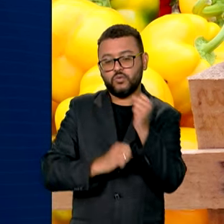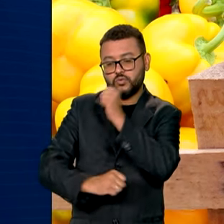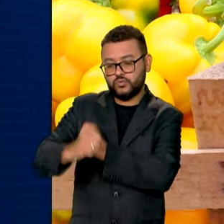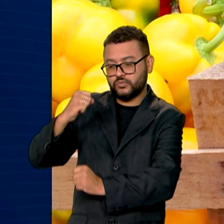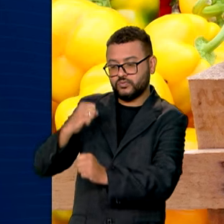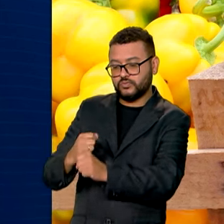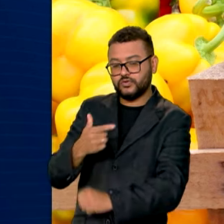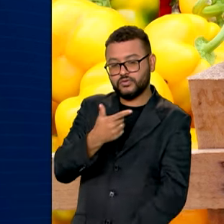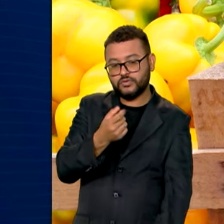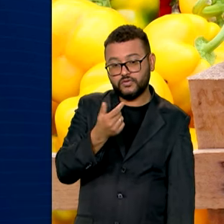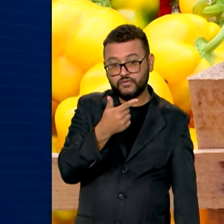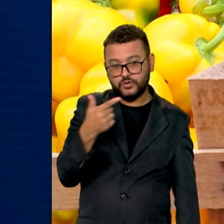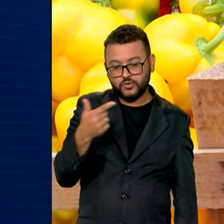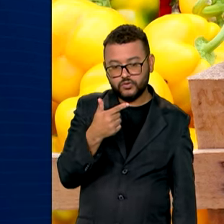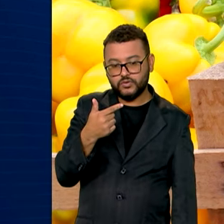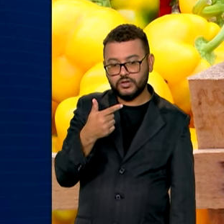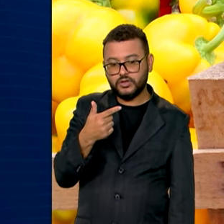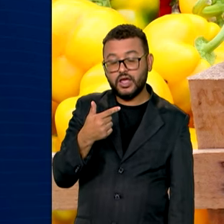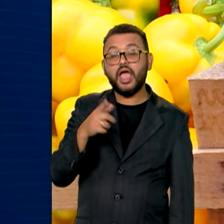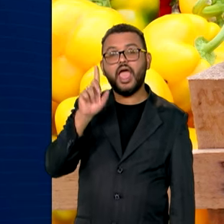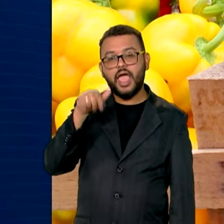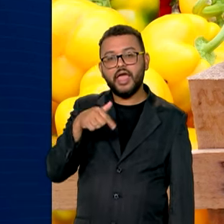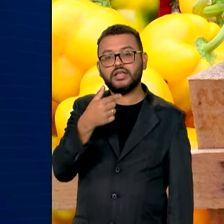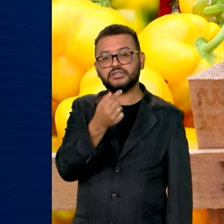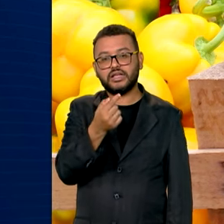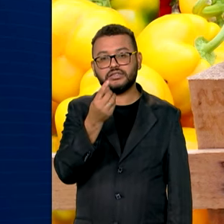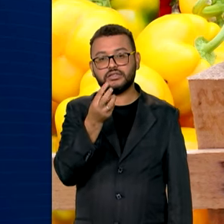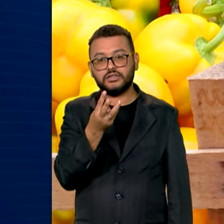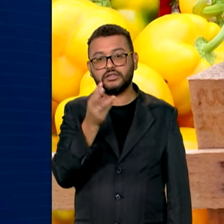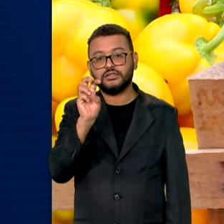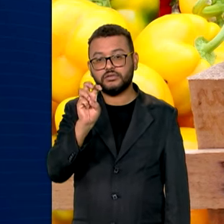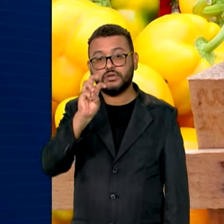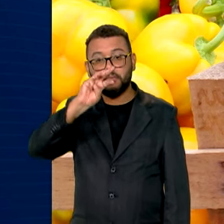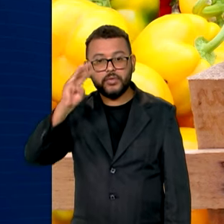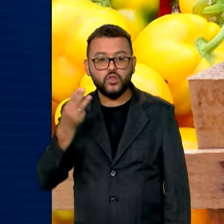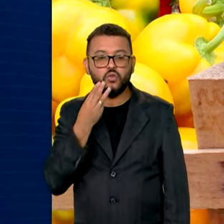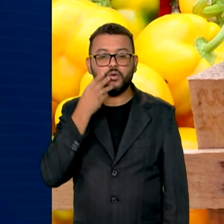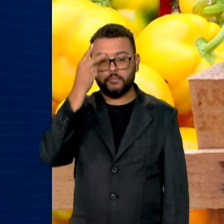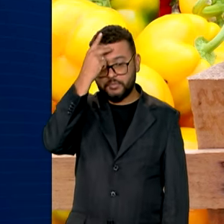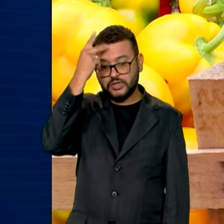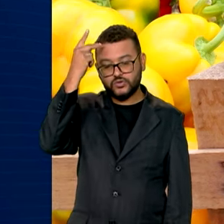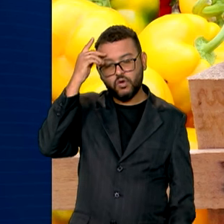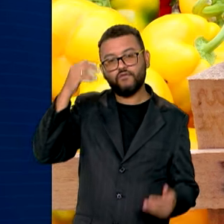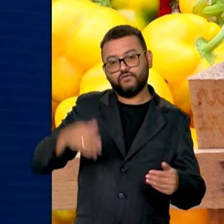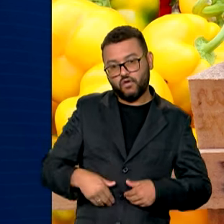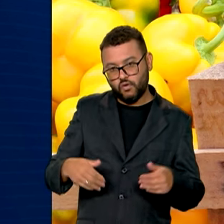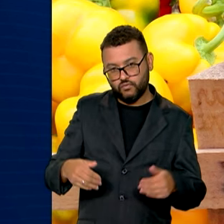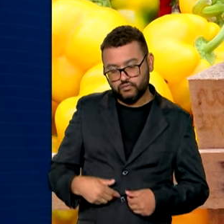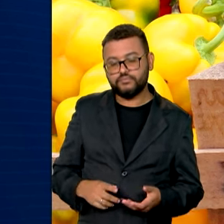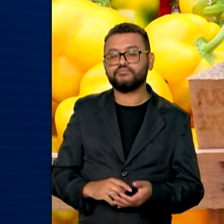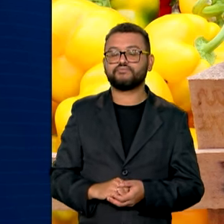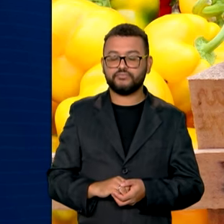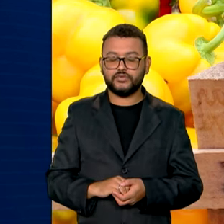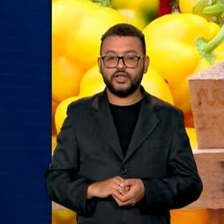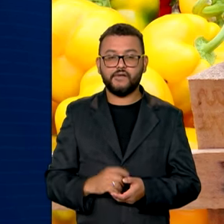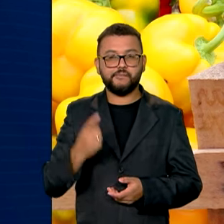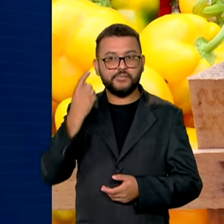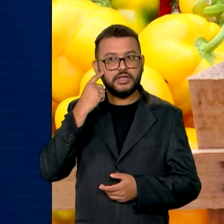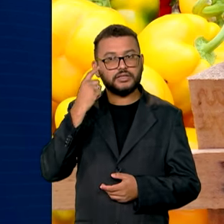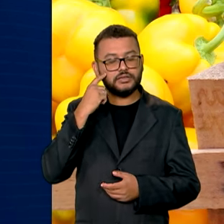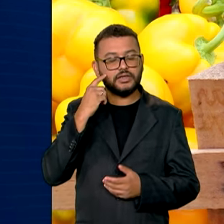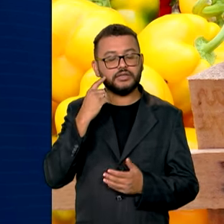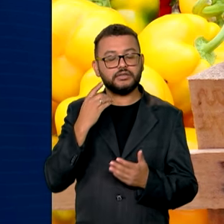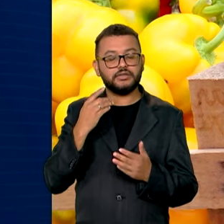de 2022, 735 milhões de pessoas. Segundo as projeções